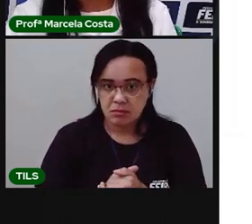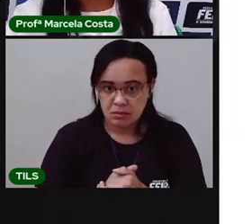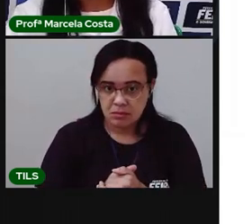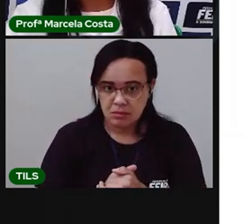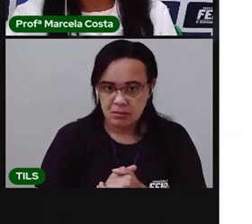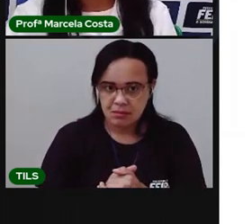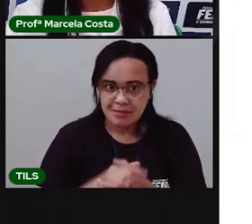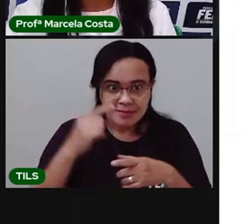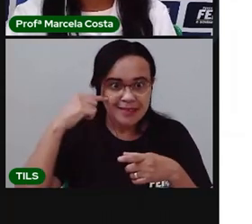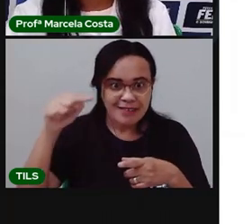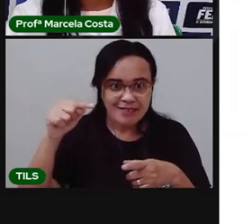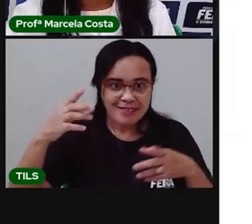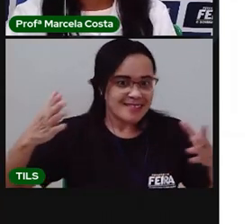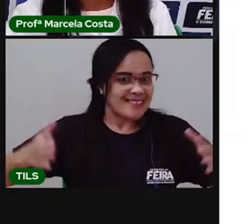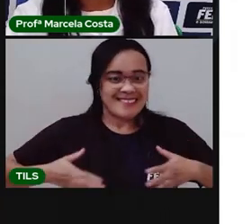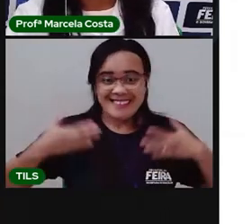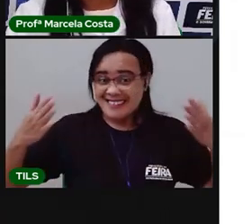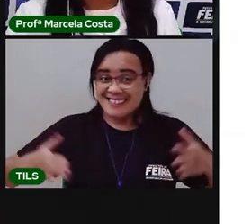Alegria, né?